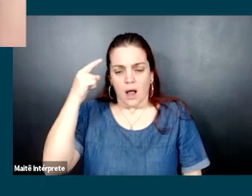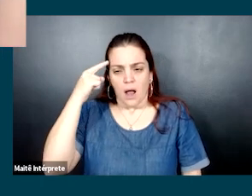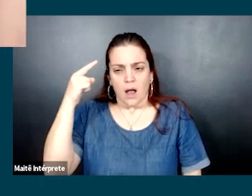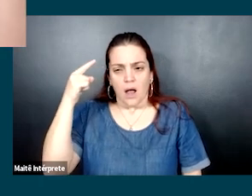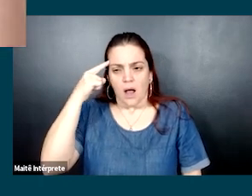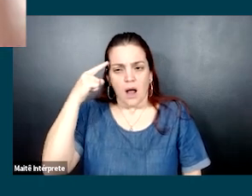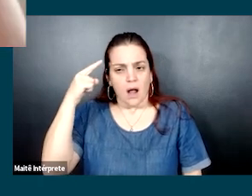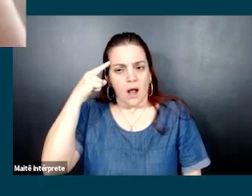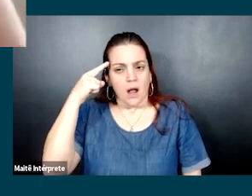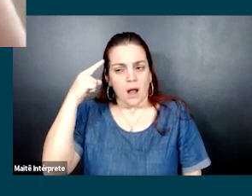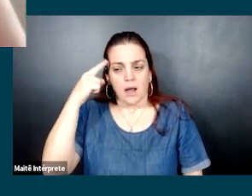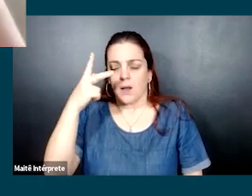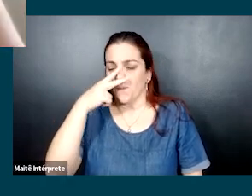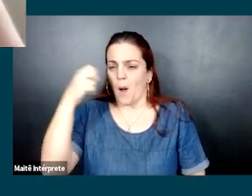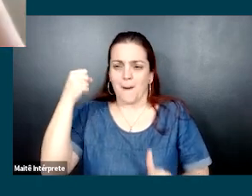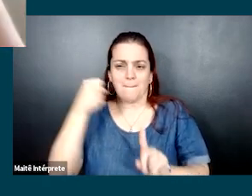ficou muito na minha cabeça.